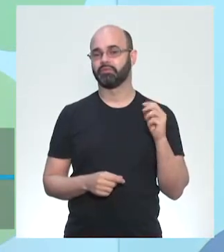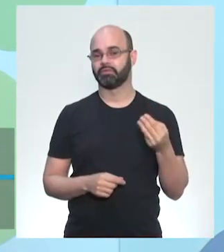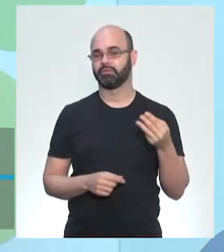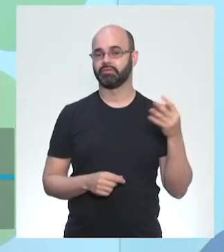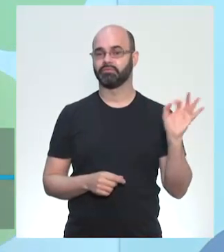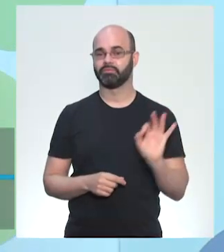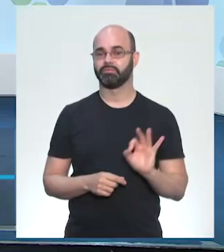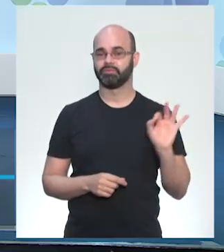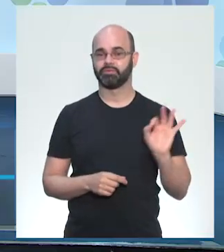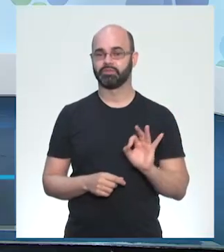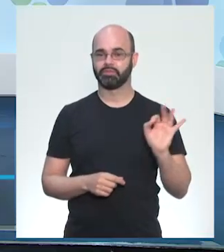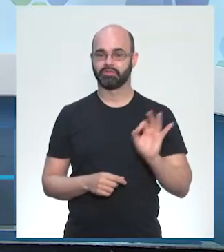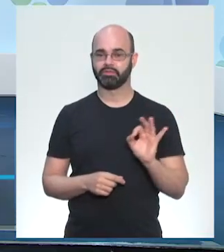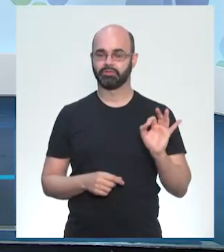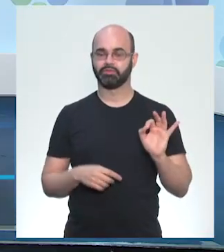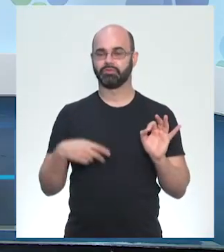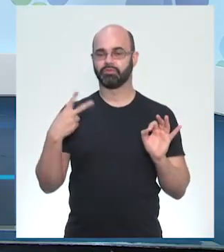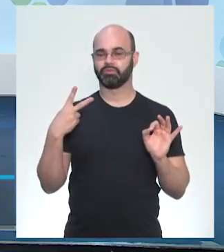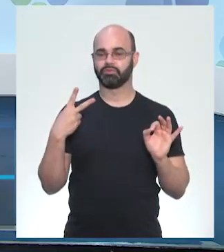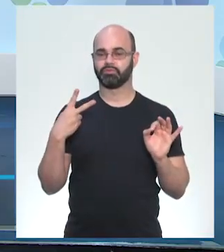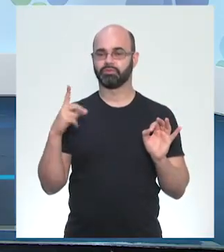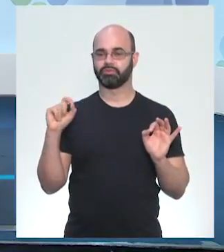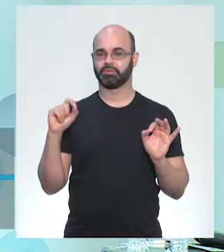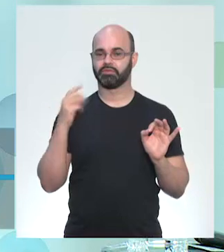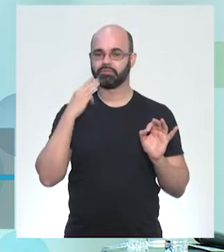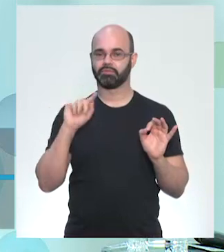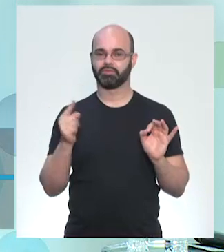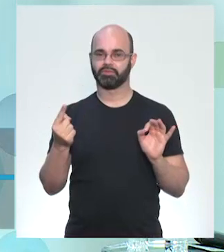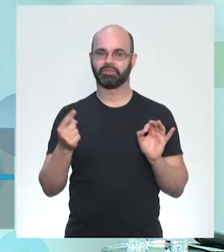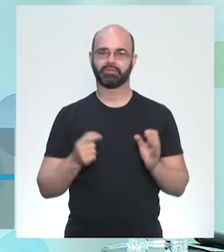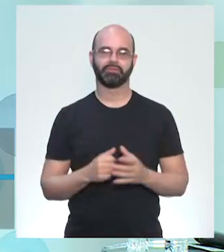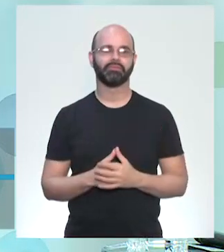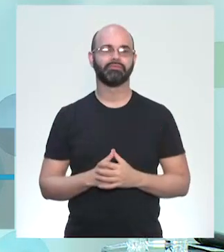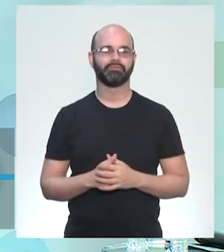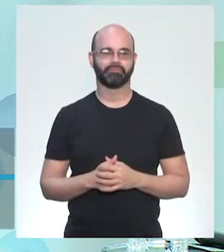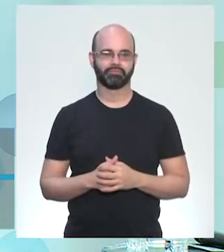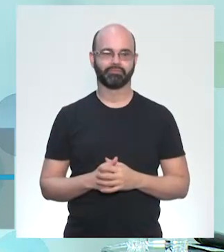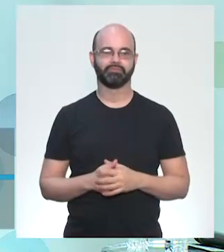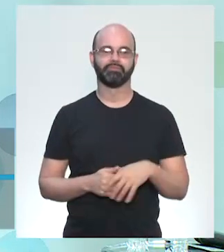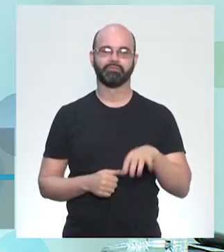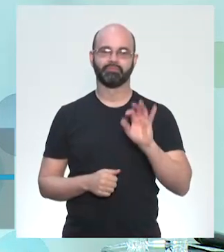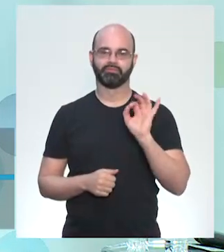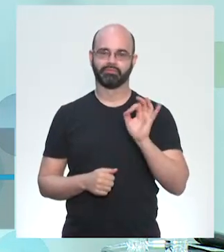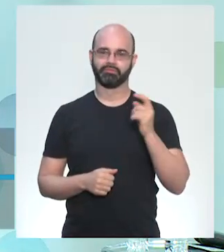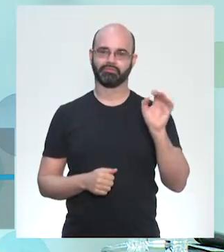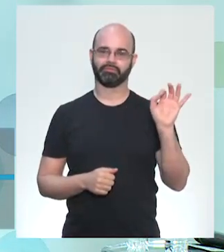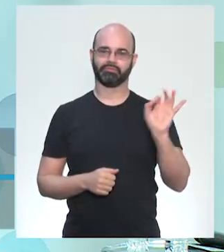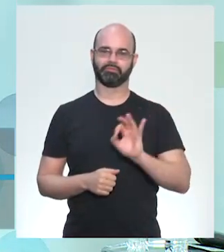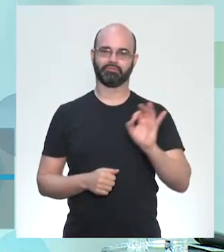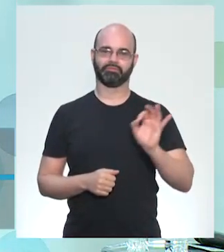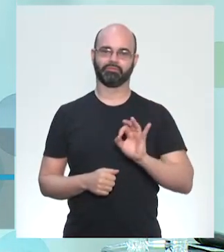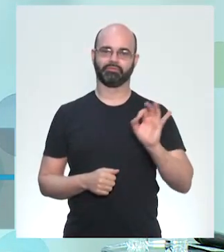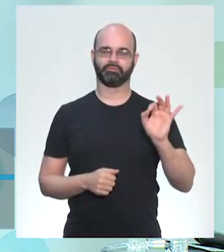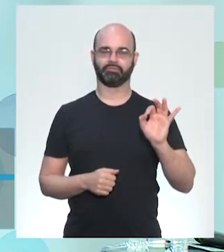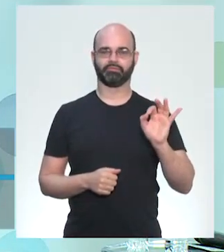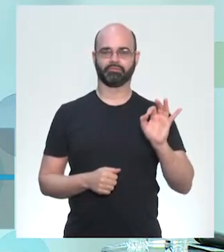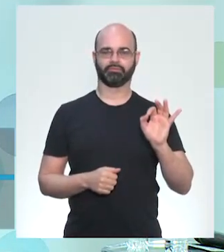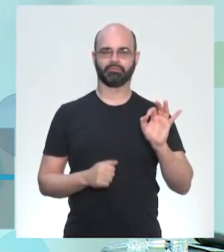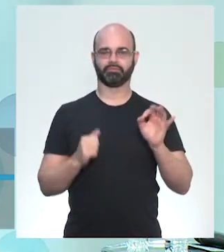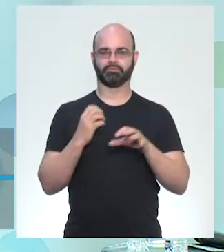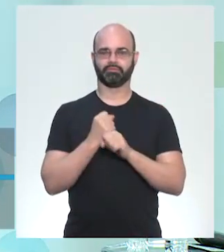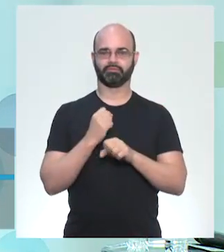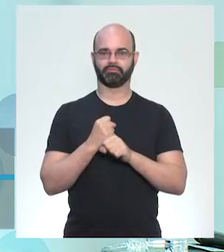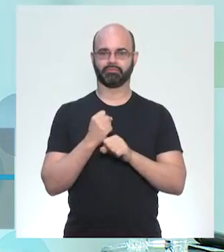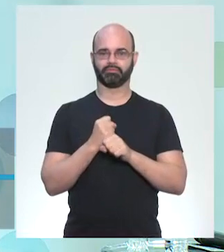35,3% aí de 210 milhões. É verdade. Tá? Então, a porcentagem nos permite aí fazer esses